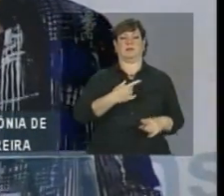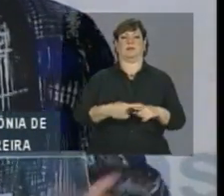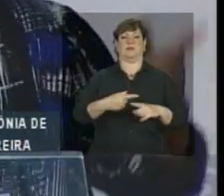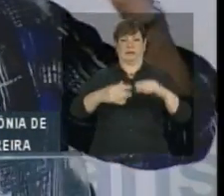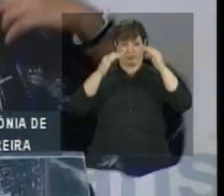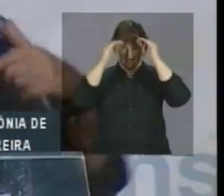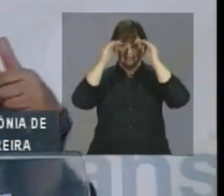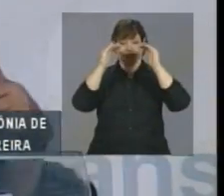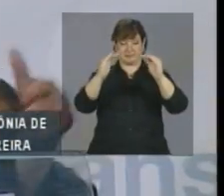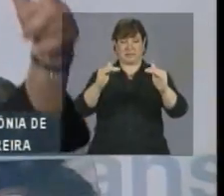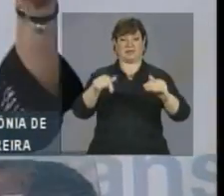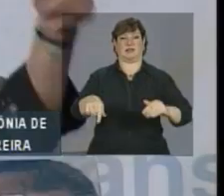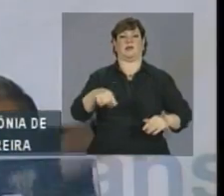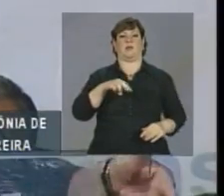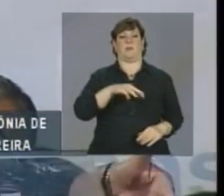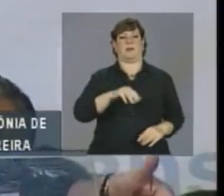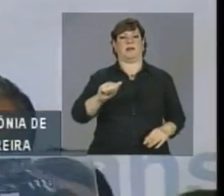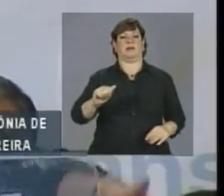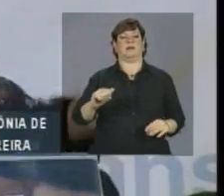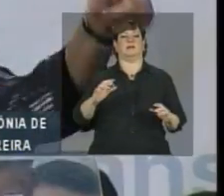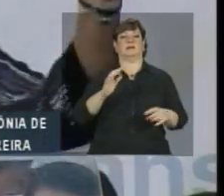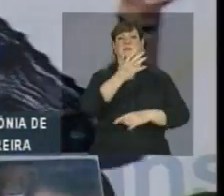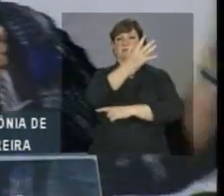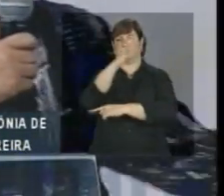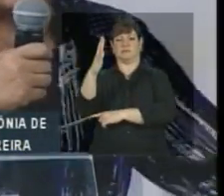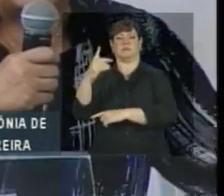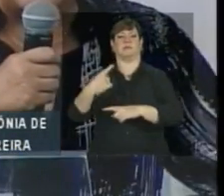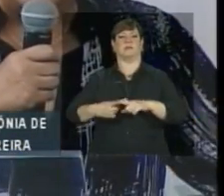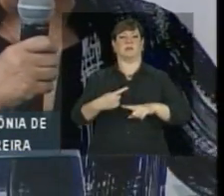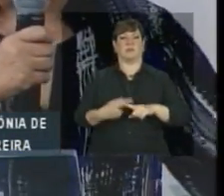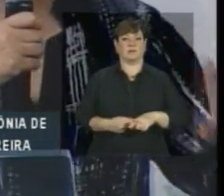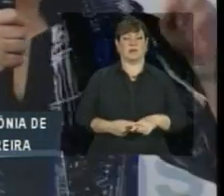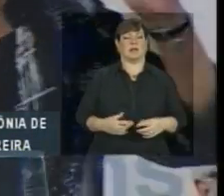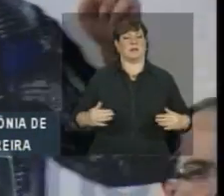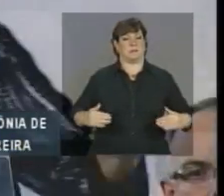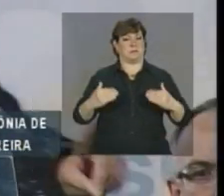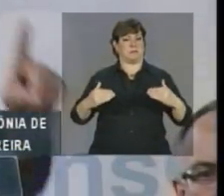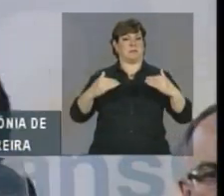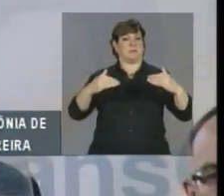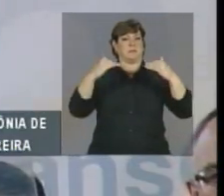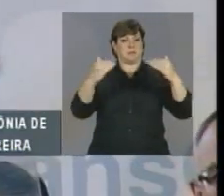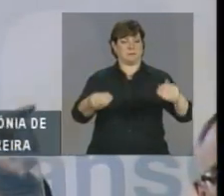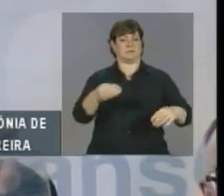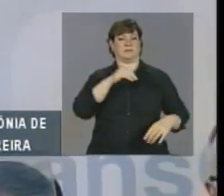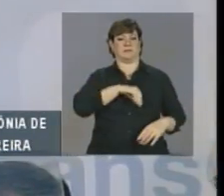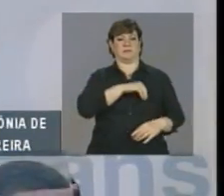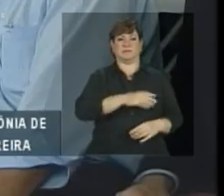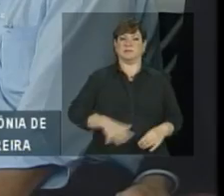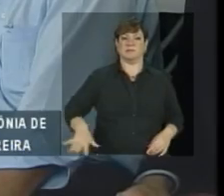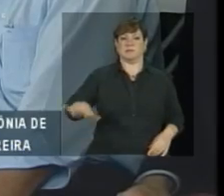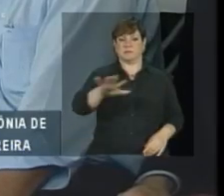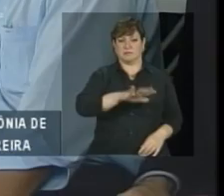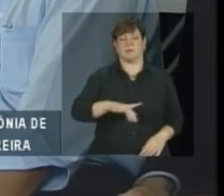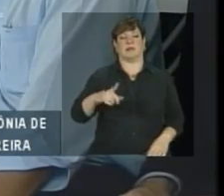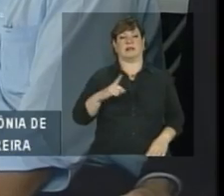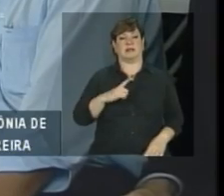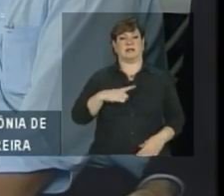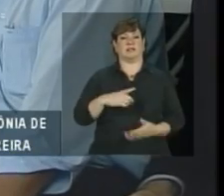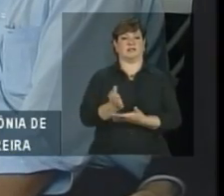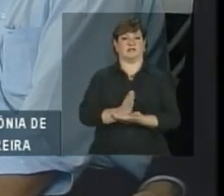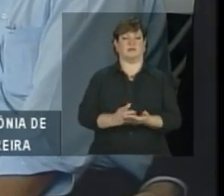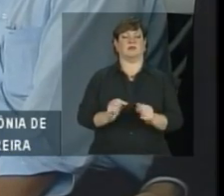meio ambiente, que provou que pode crescer, distribuir renda, somos um dos poucos países do mundo que não